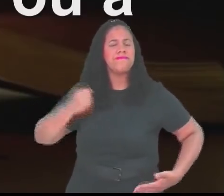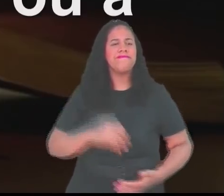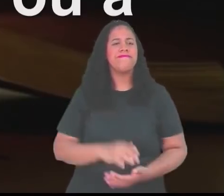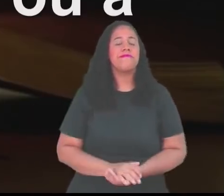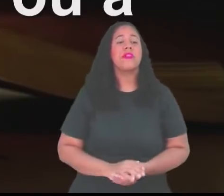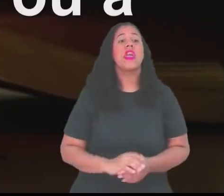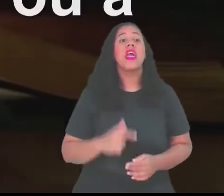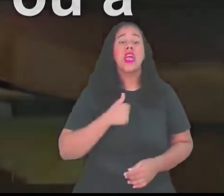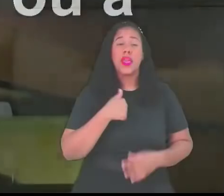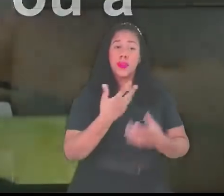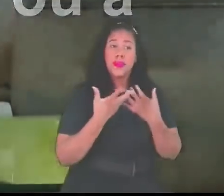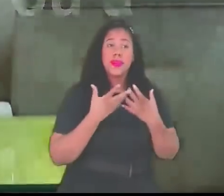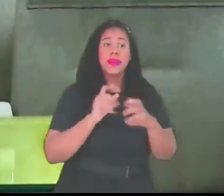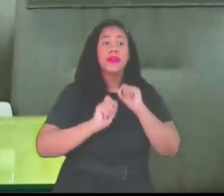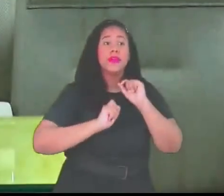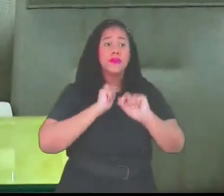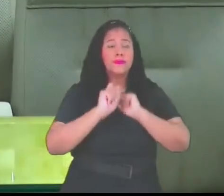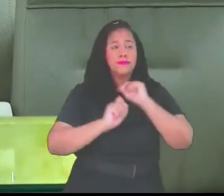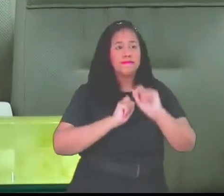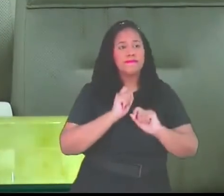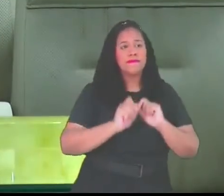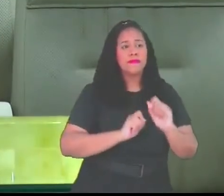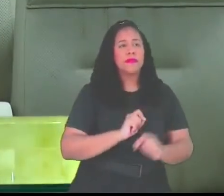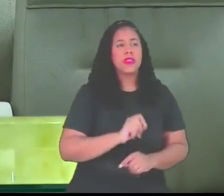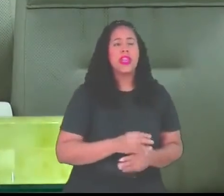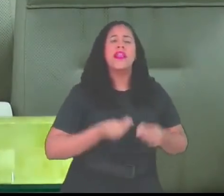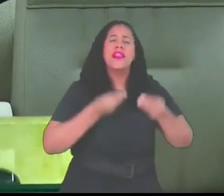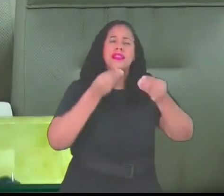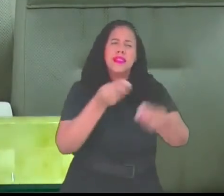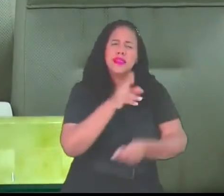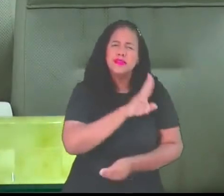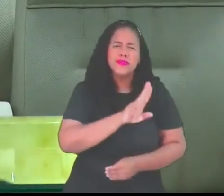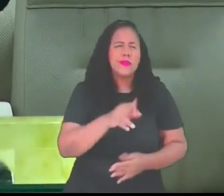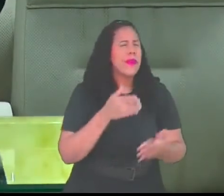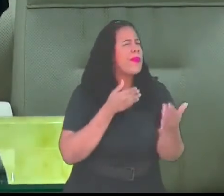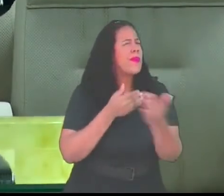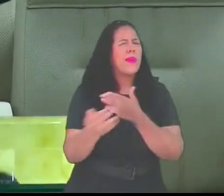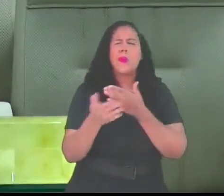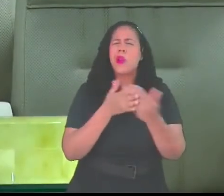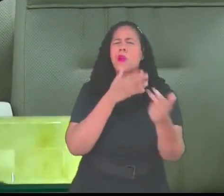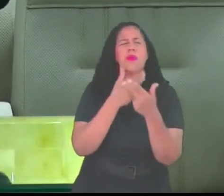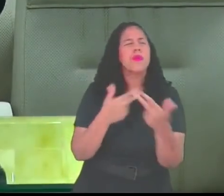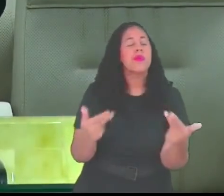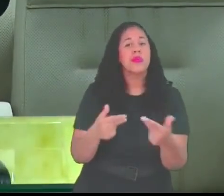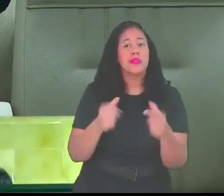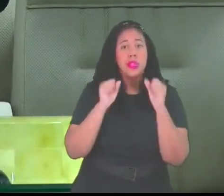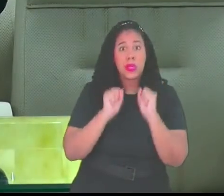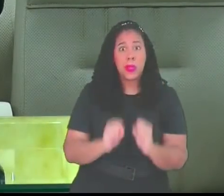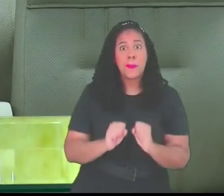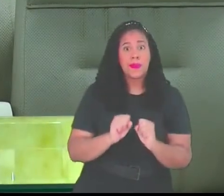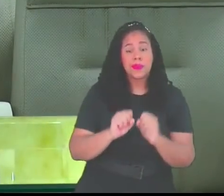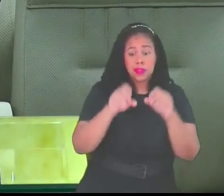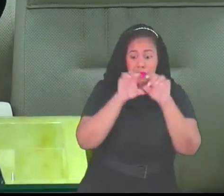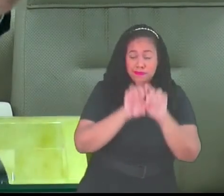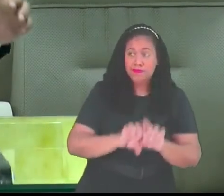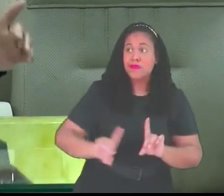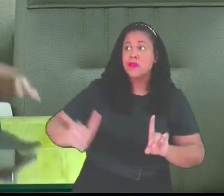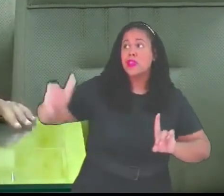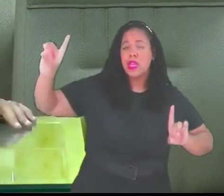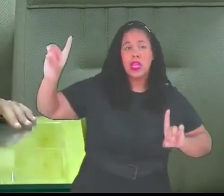Eu queria que nomeasse qualquer coisa que possa nos separar do amor de